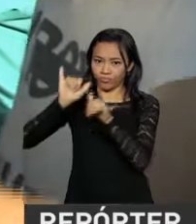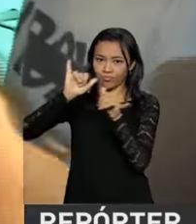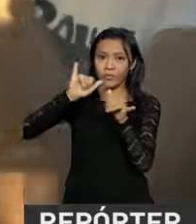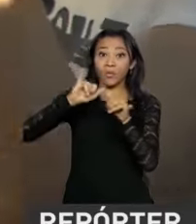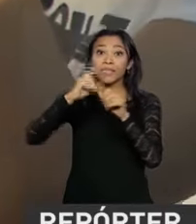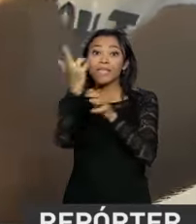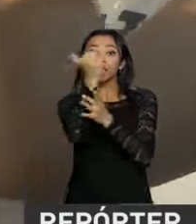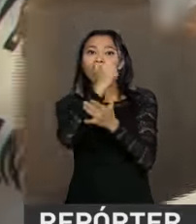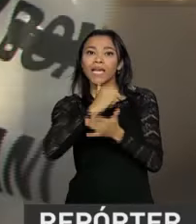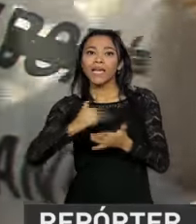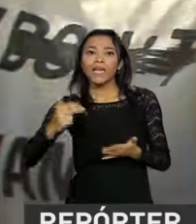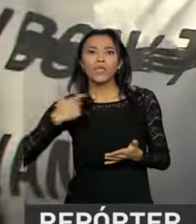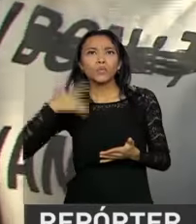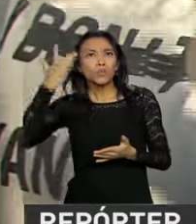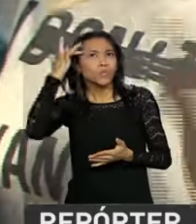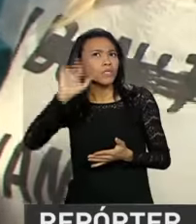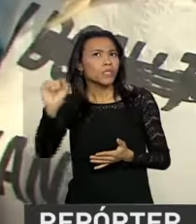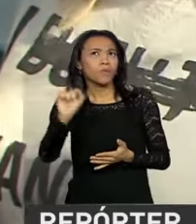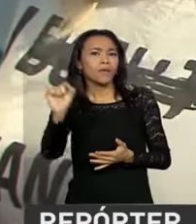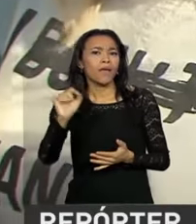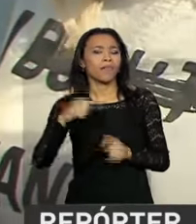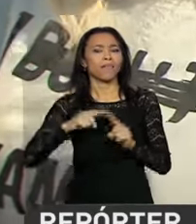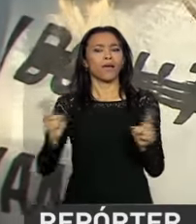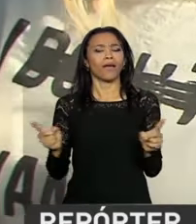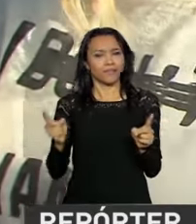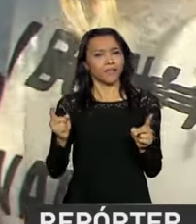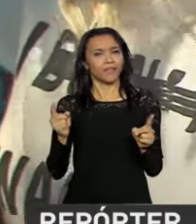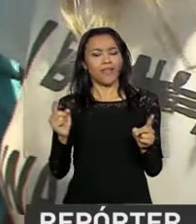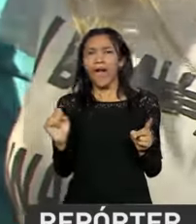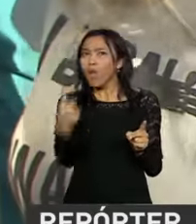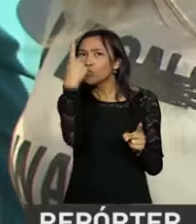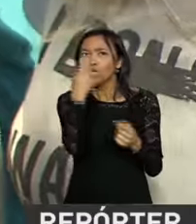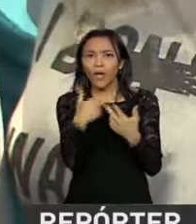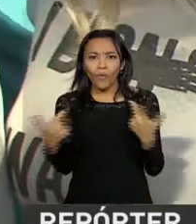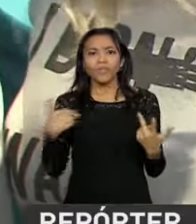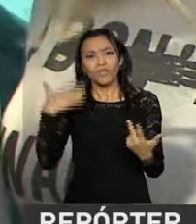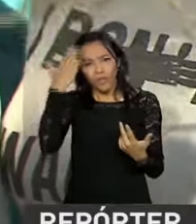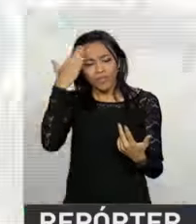desenho. Eu nem sei o que vai ser, mas a única coisa